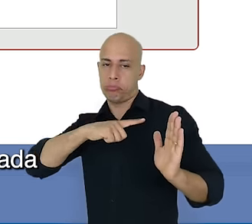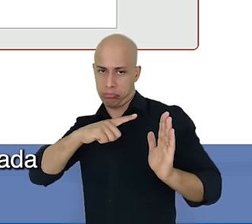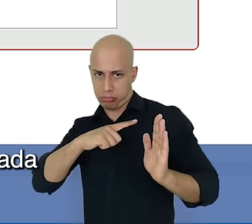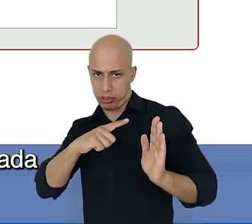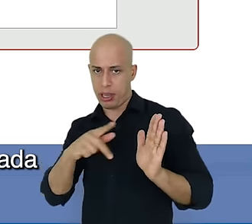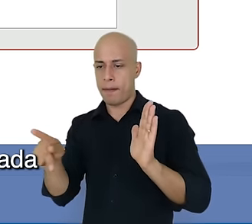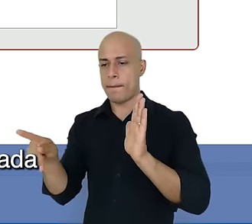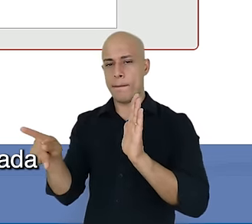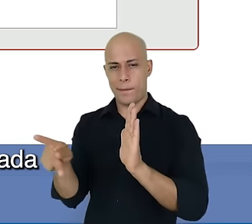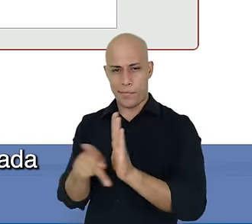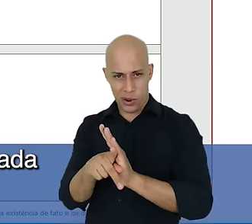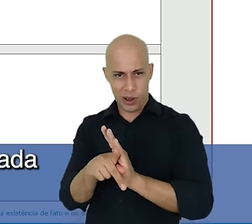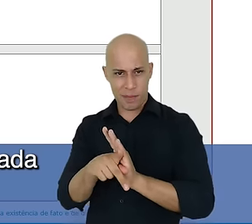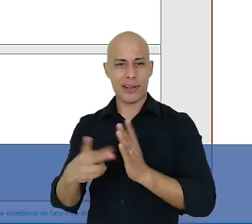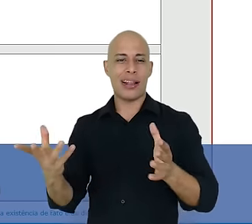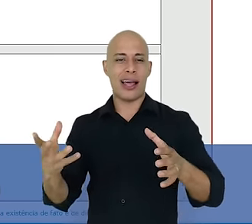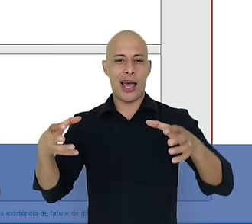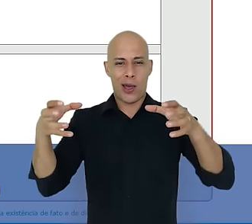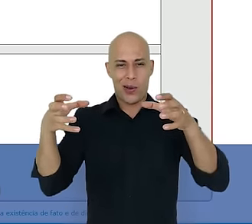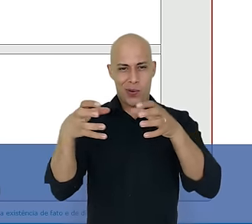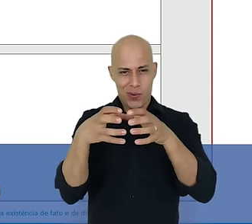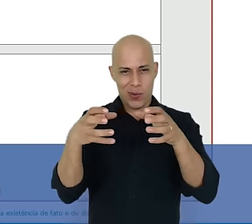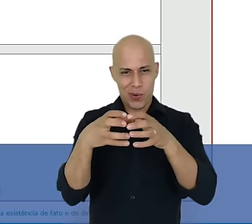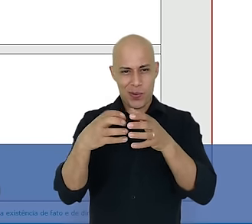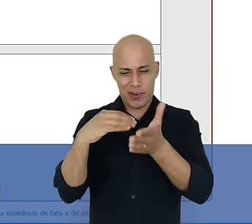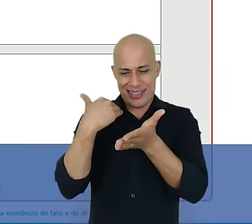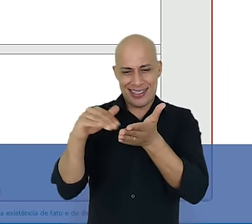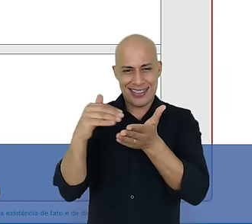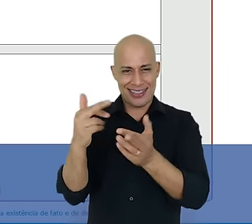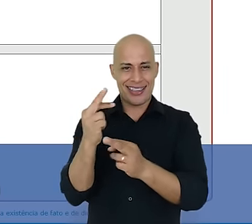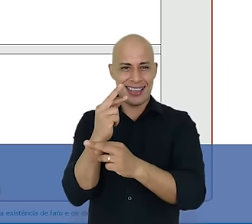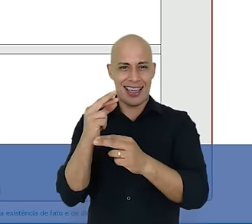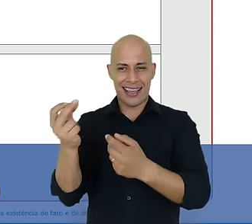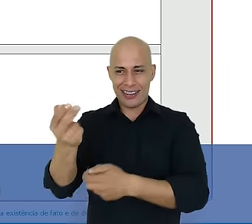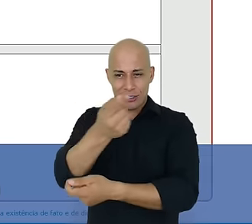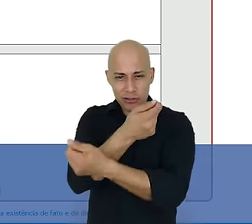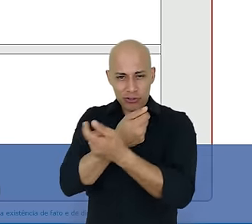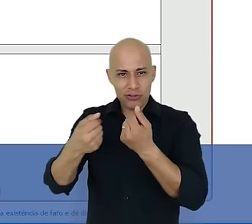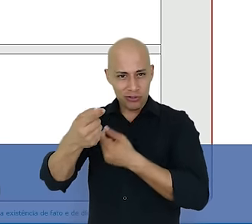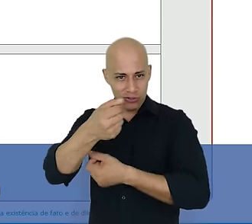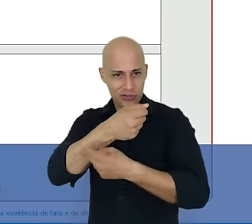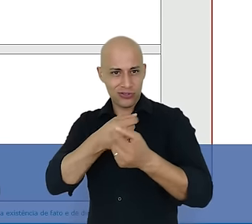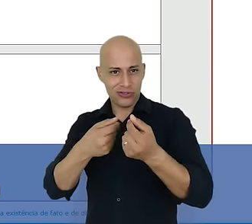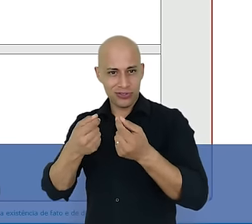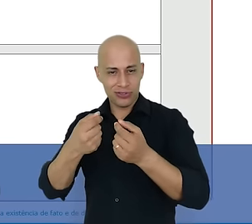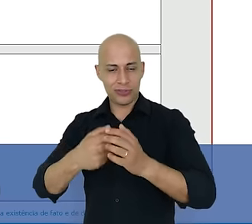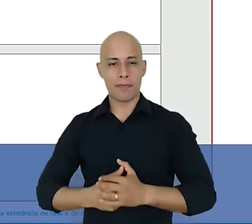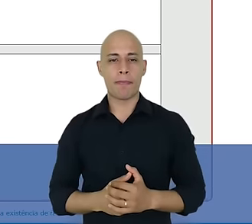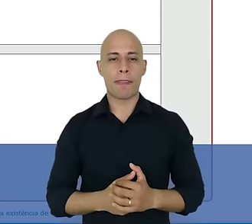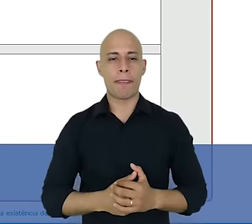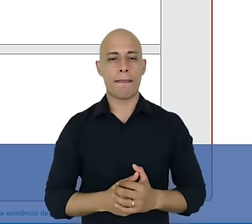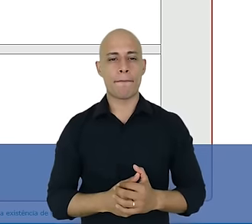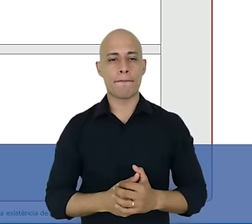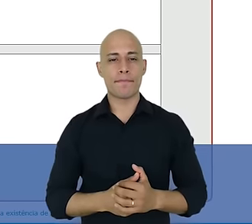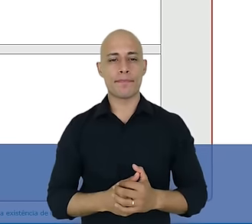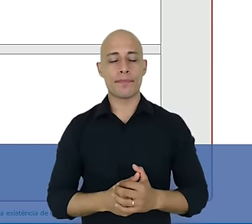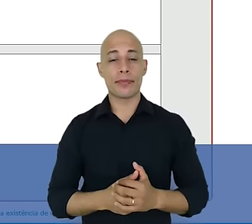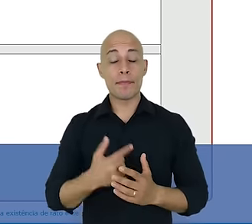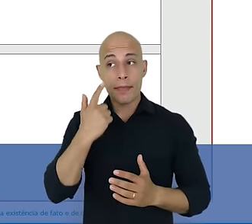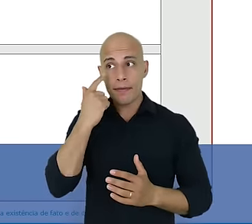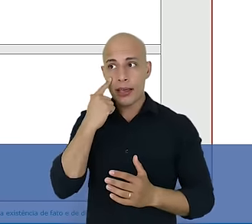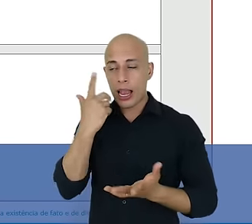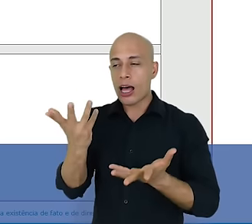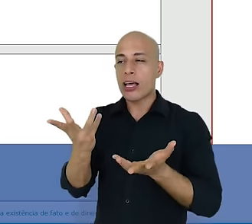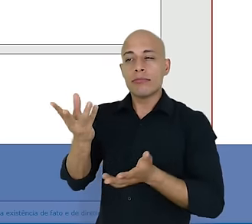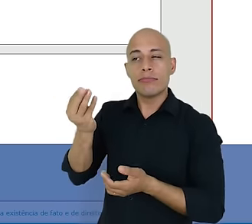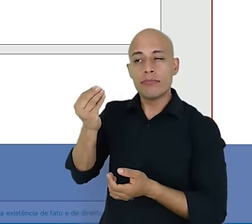pela Secretaria da Fazenda pra gente poder dar andamento na na nos testes